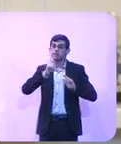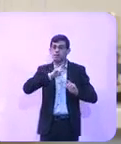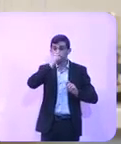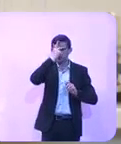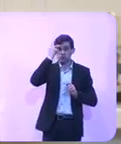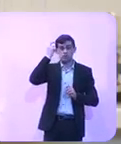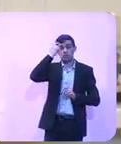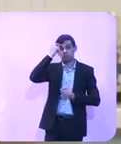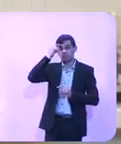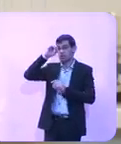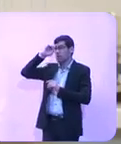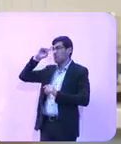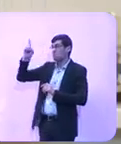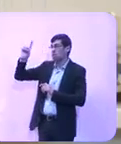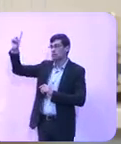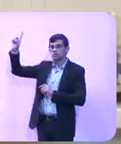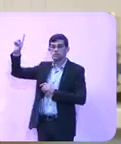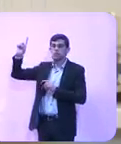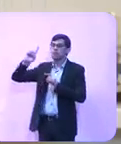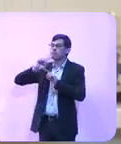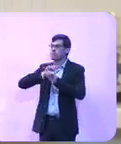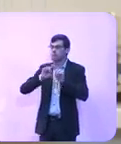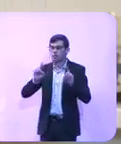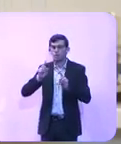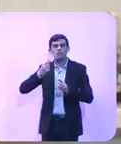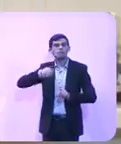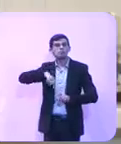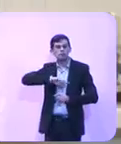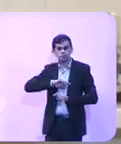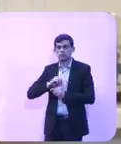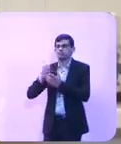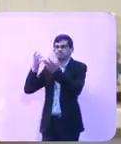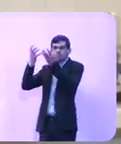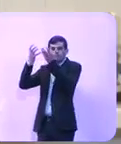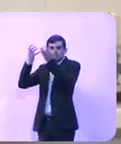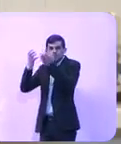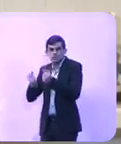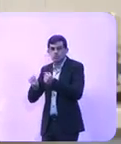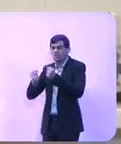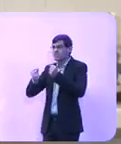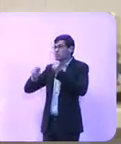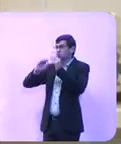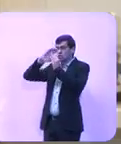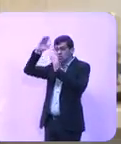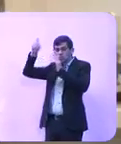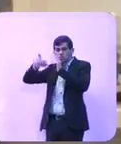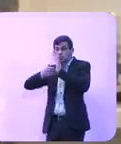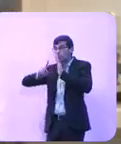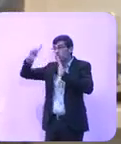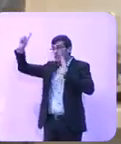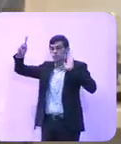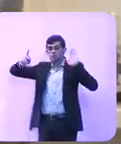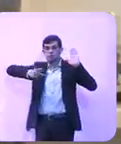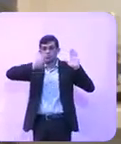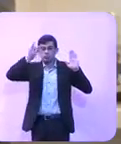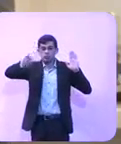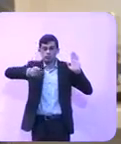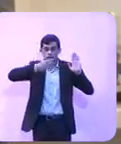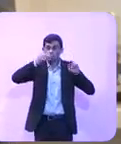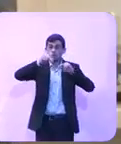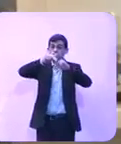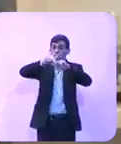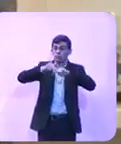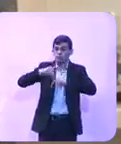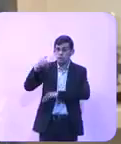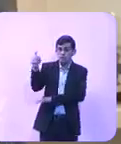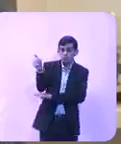que simplesmente nos apropriamos do que Ele nos prometeu e por isso nós flamulamos as